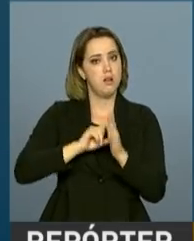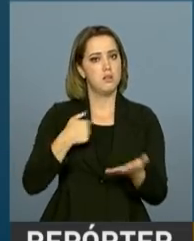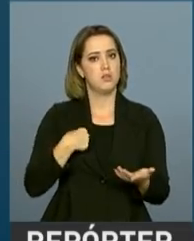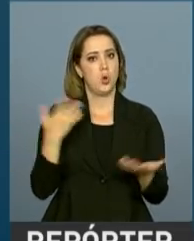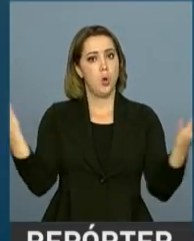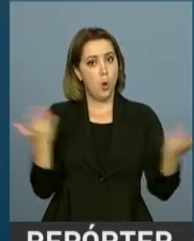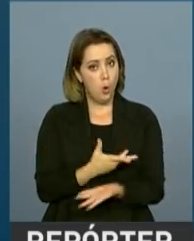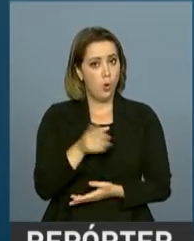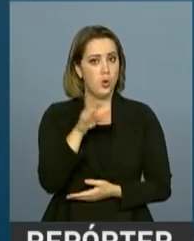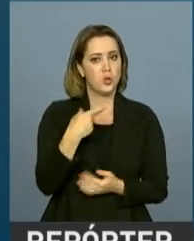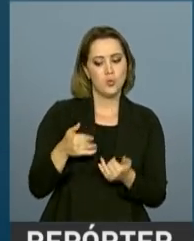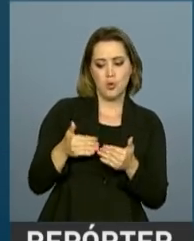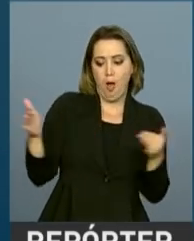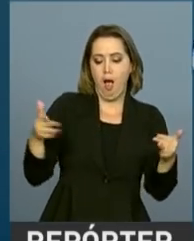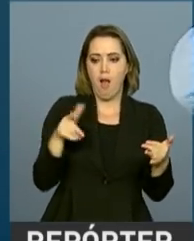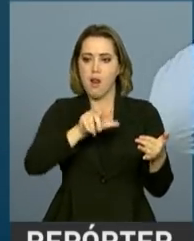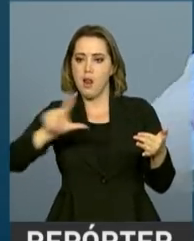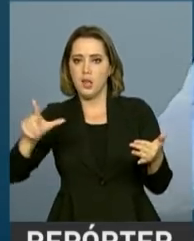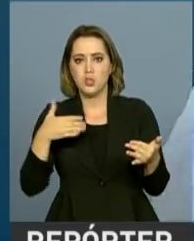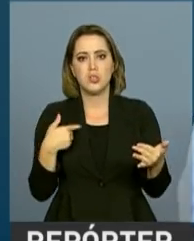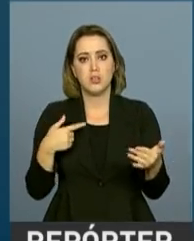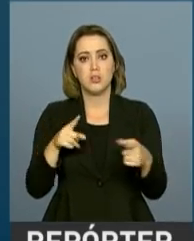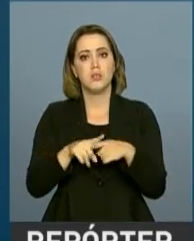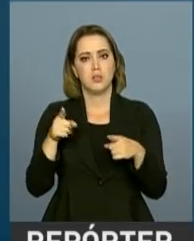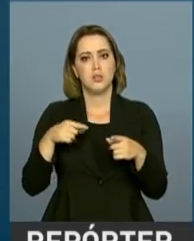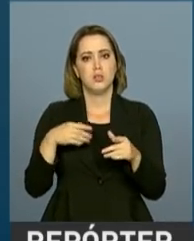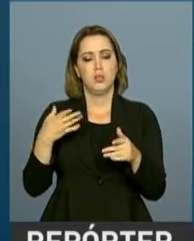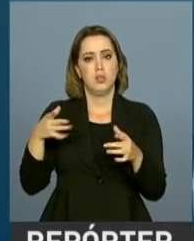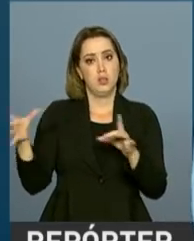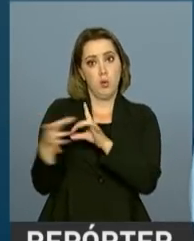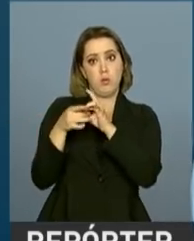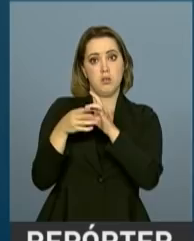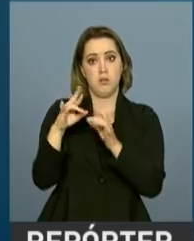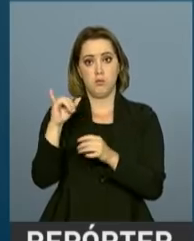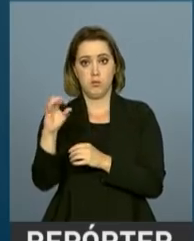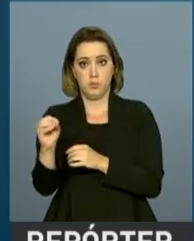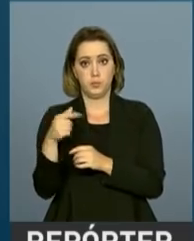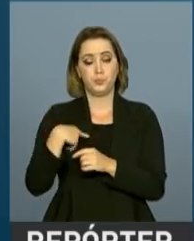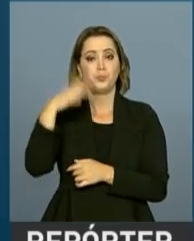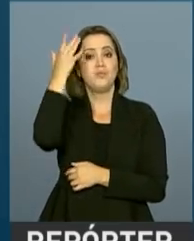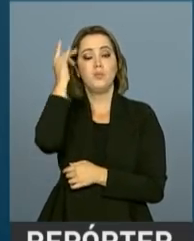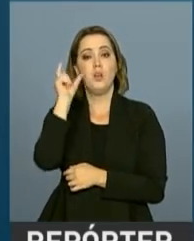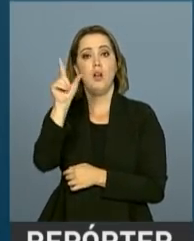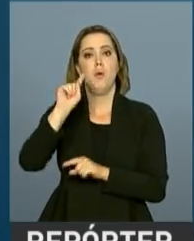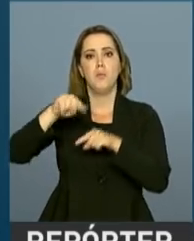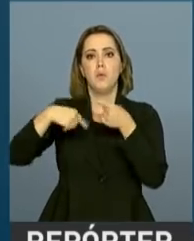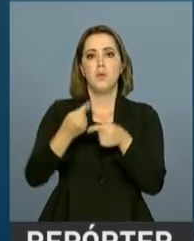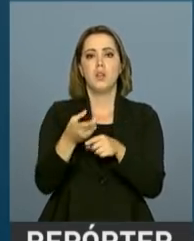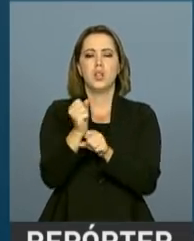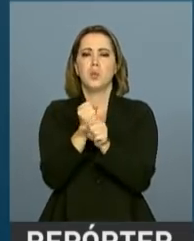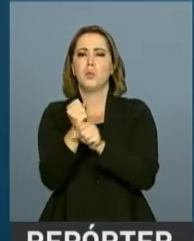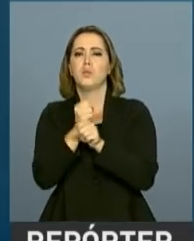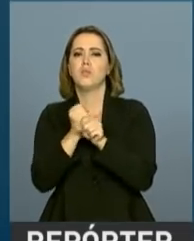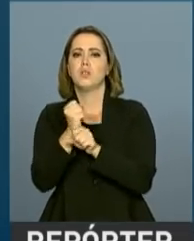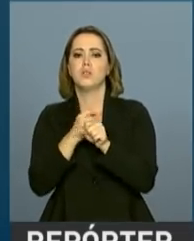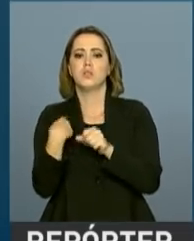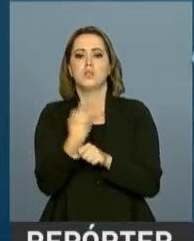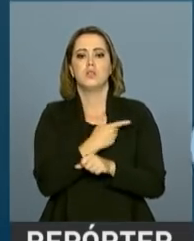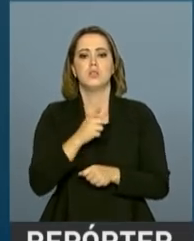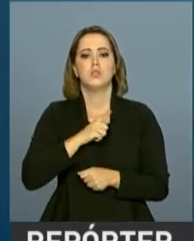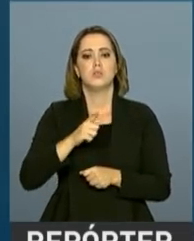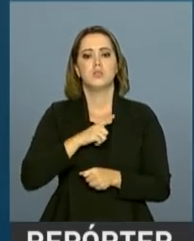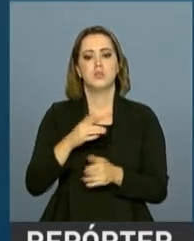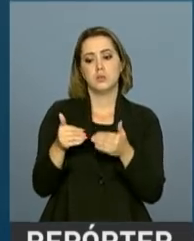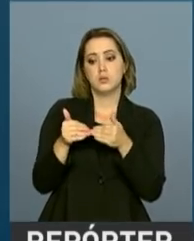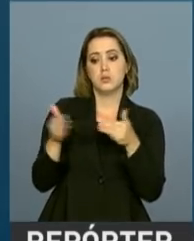é apenas a inauguração do eixo leste da transposição. Amanhã, no final do ano, nós teremos